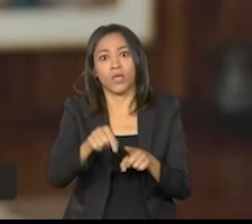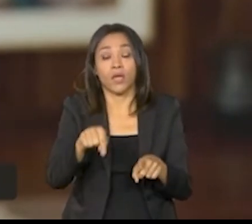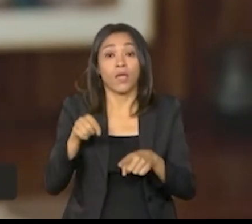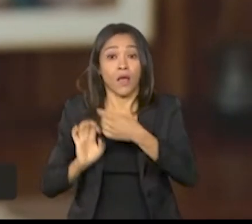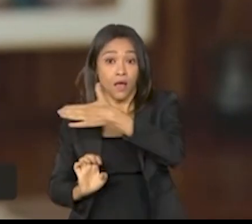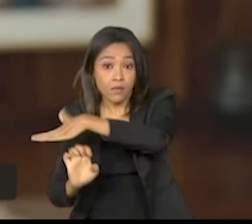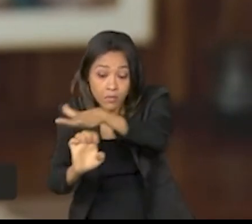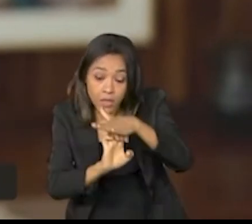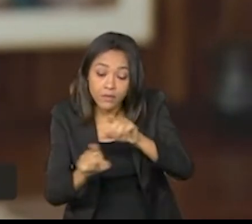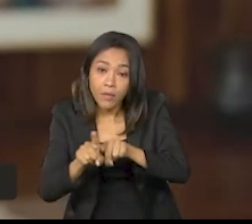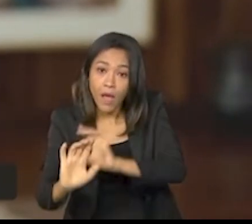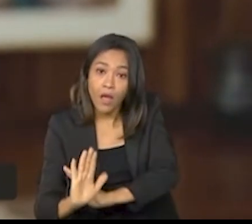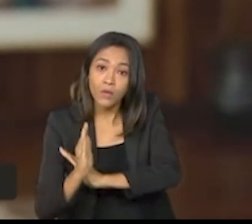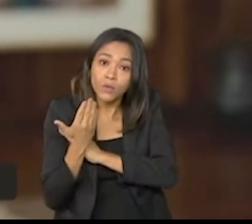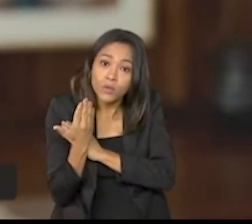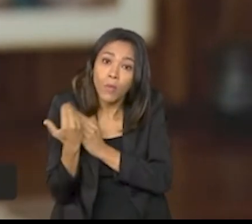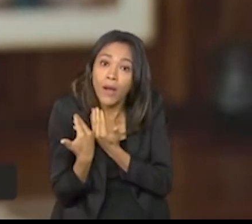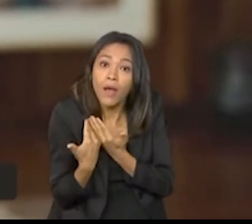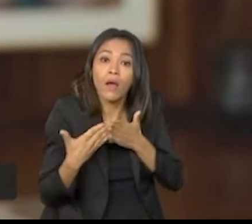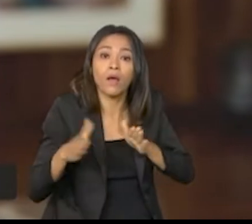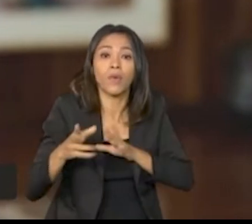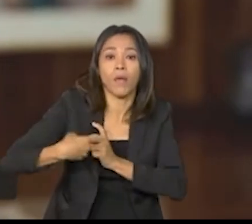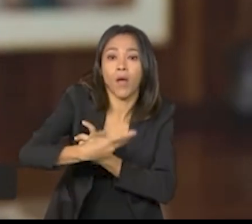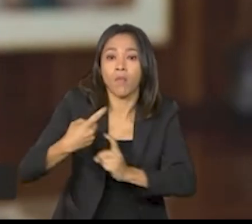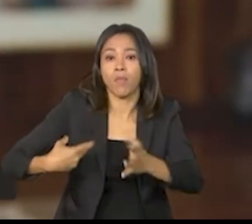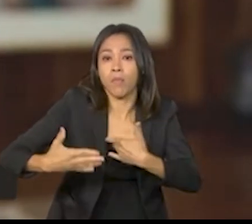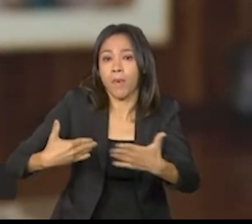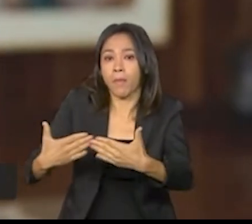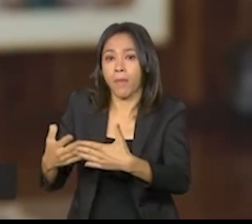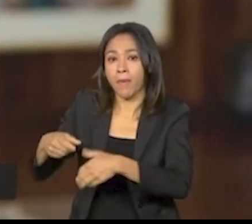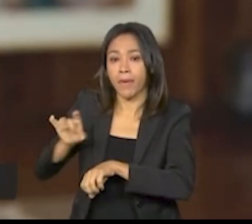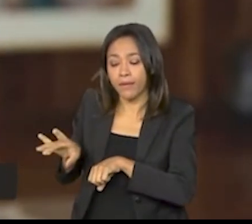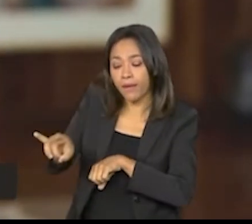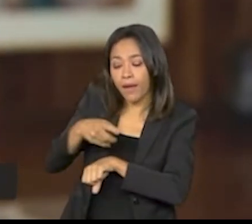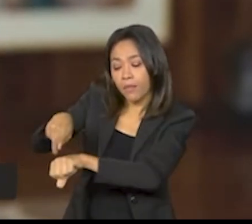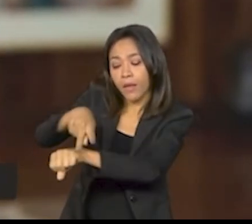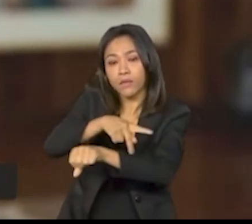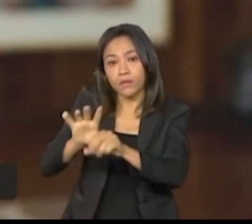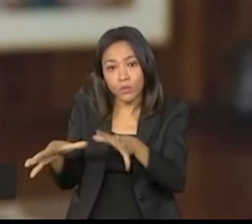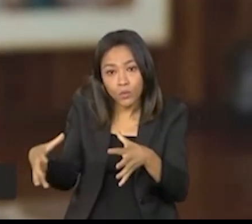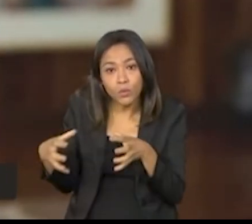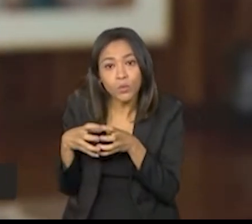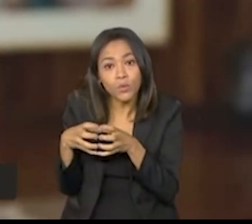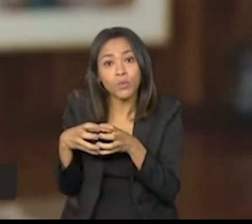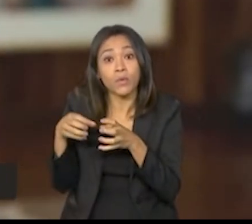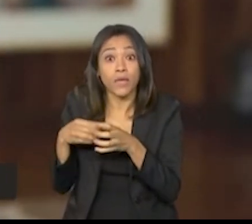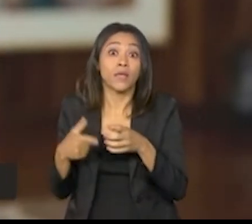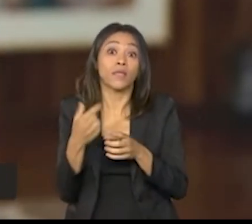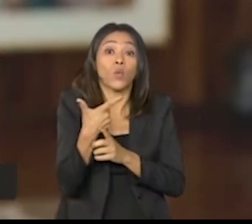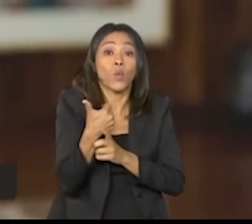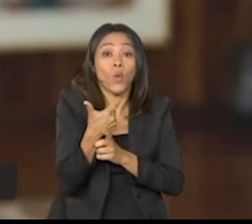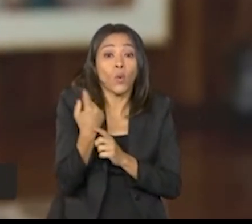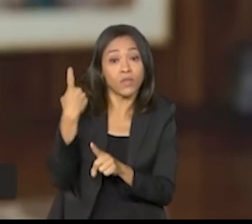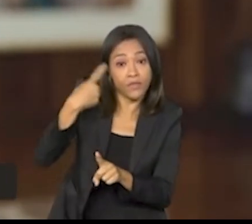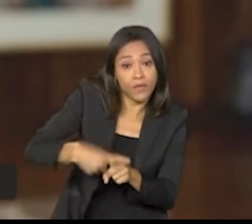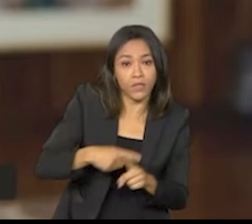contribuiu para ampliar o comércio entre nós as exportações brasileiras para os países obric cresceram 12 vezes